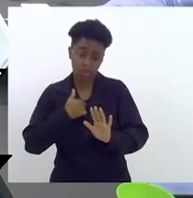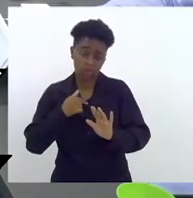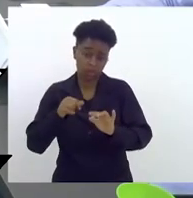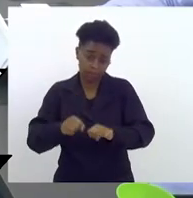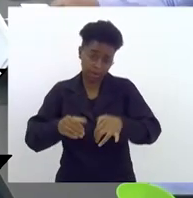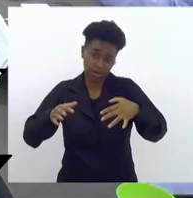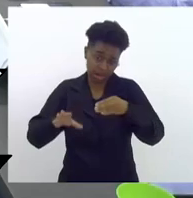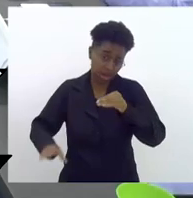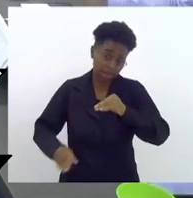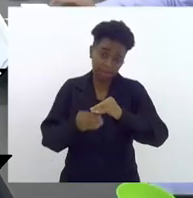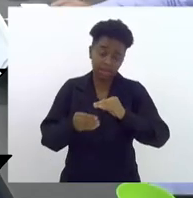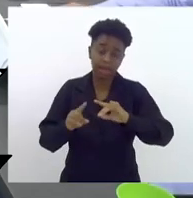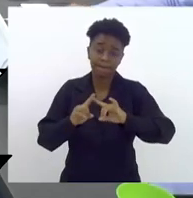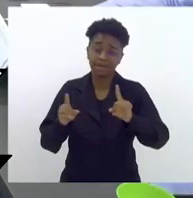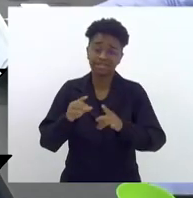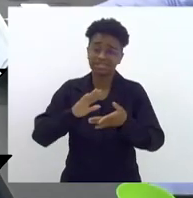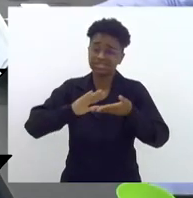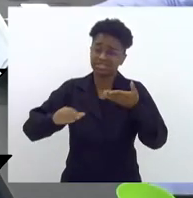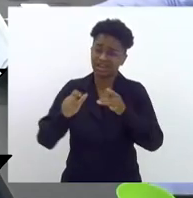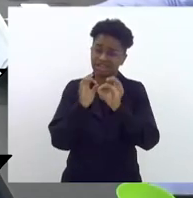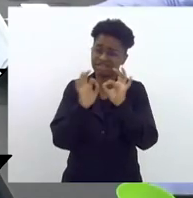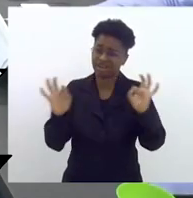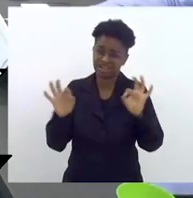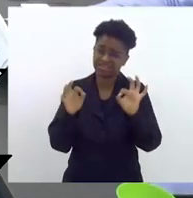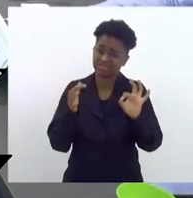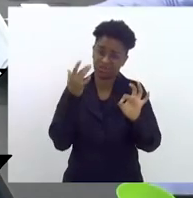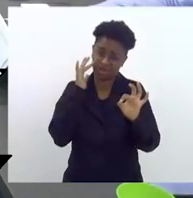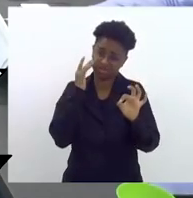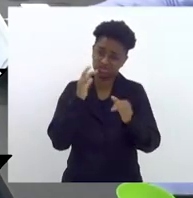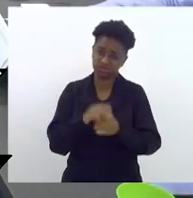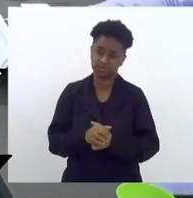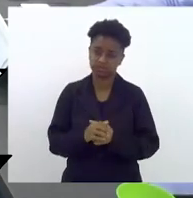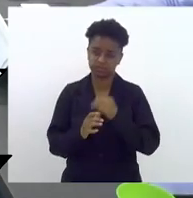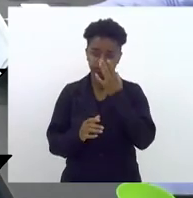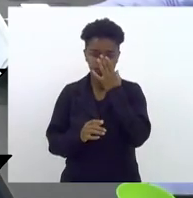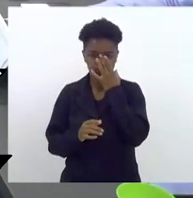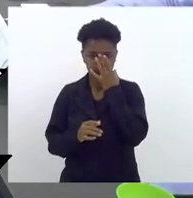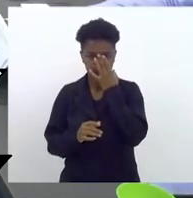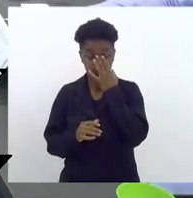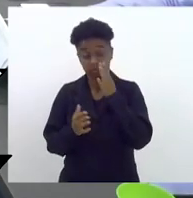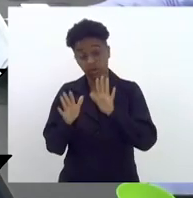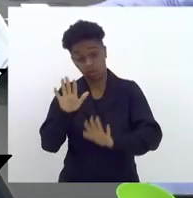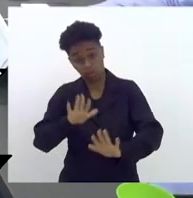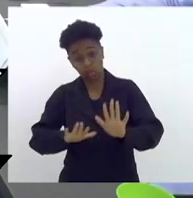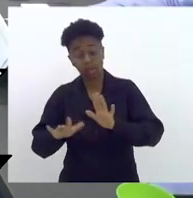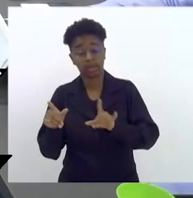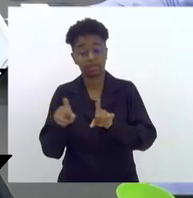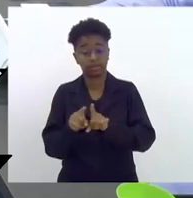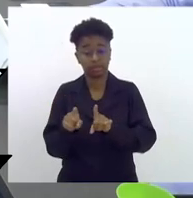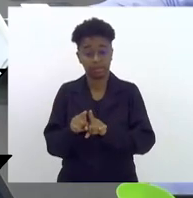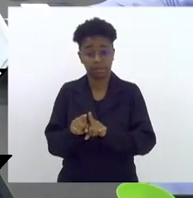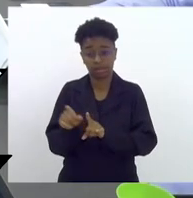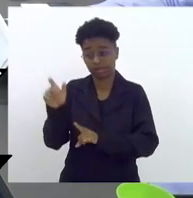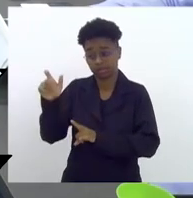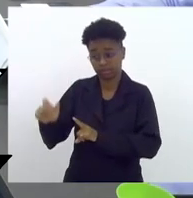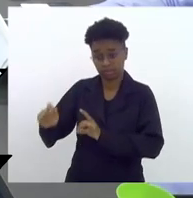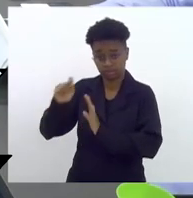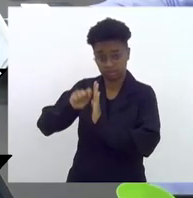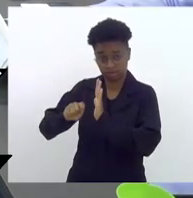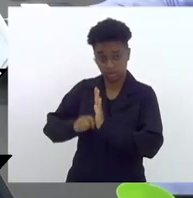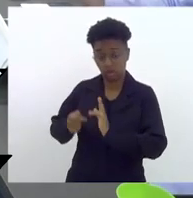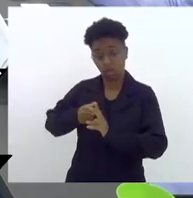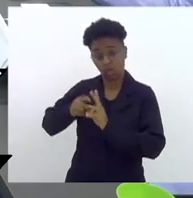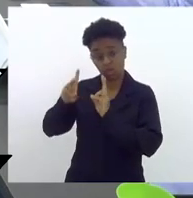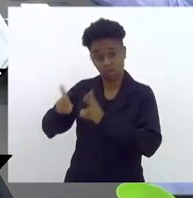emendar só que para tirar o destrava a língua fora então eu eu não para o cuidado também em relação ao próprio autor eu vou